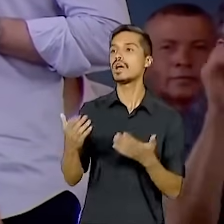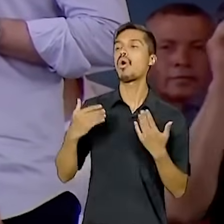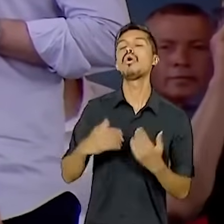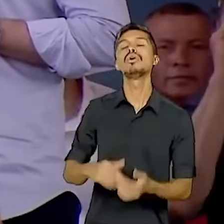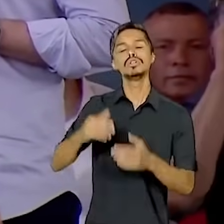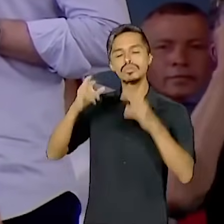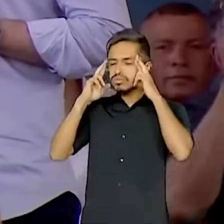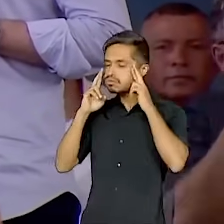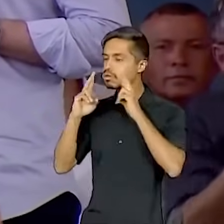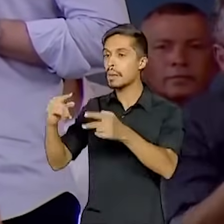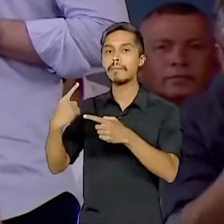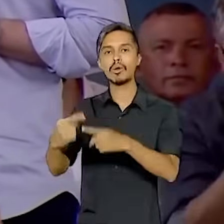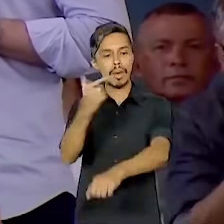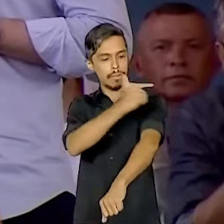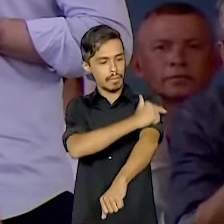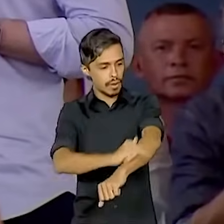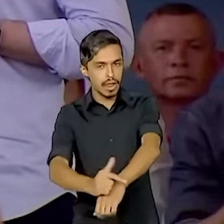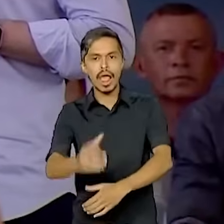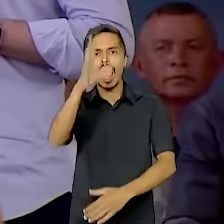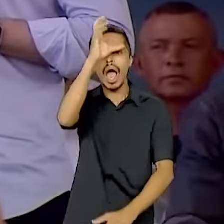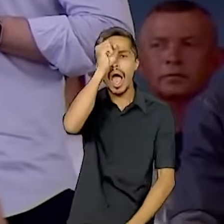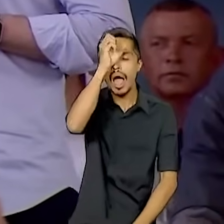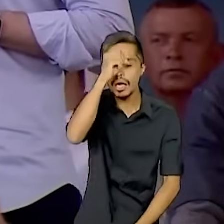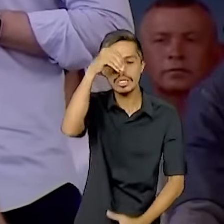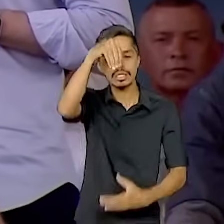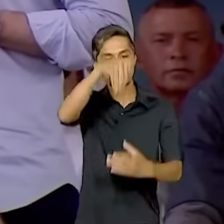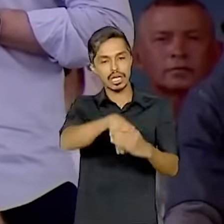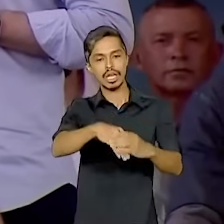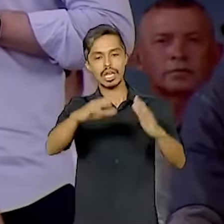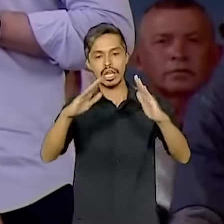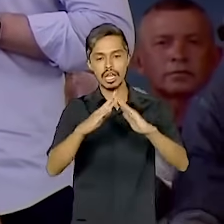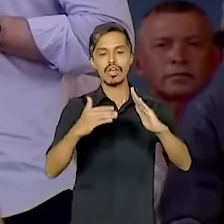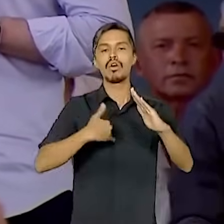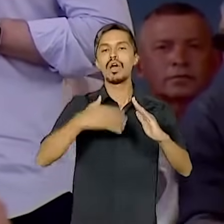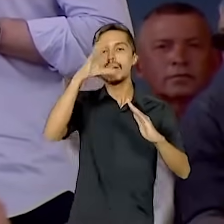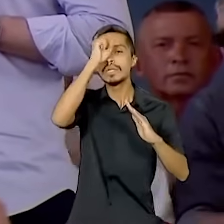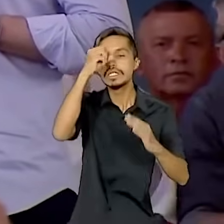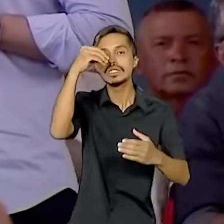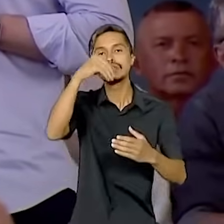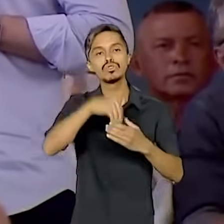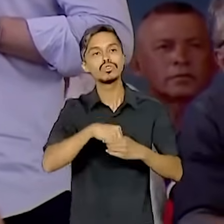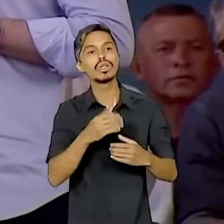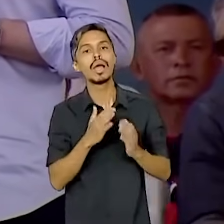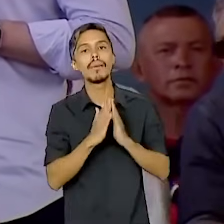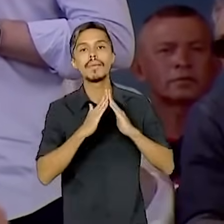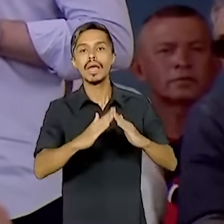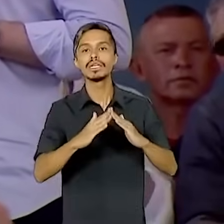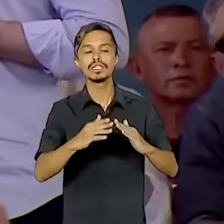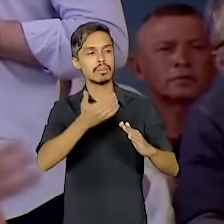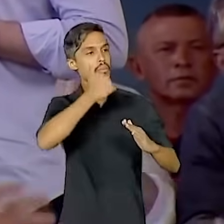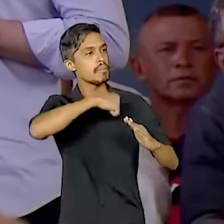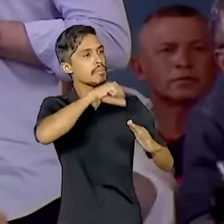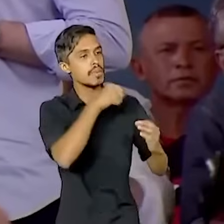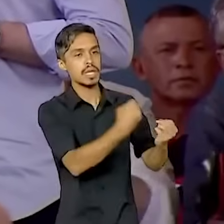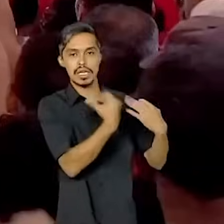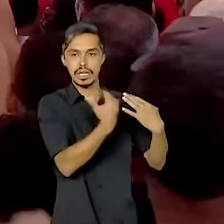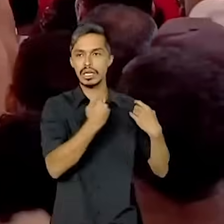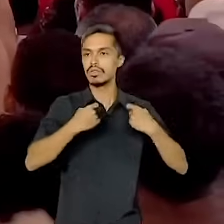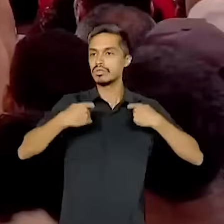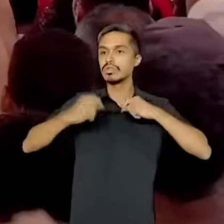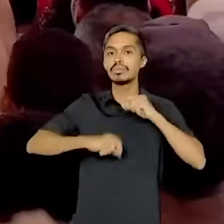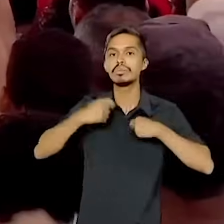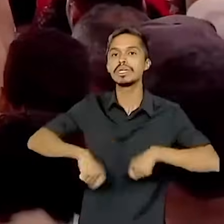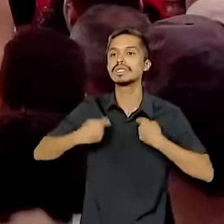porque educação a gente aprende em casa. Eu aprendi com a minha mãe que a gente tem que tratar todo mundo com